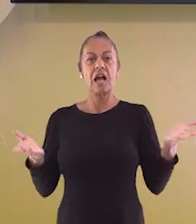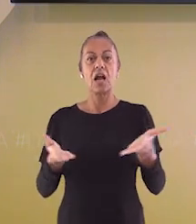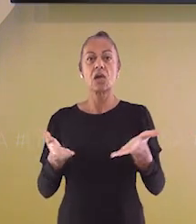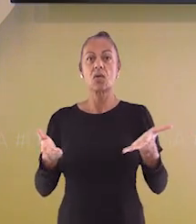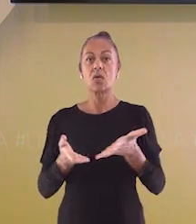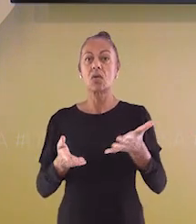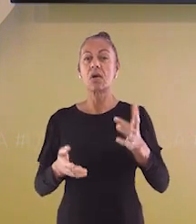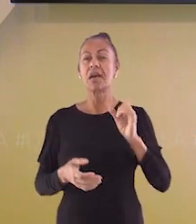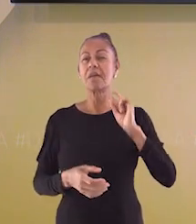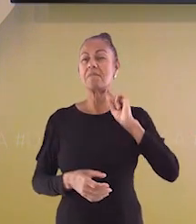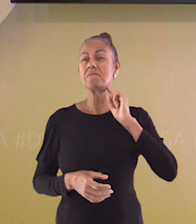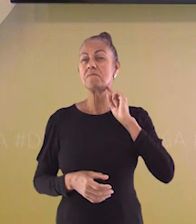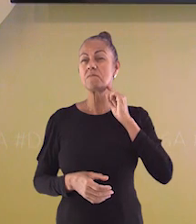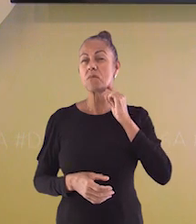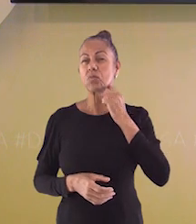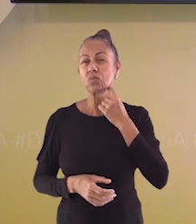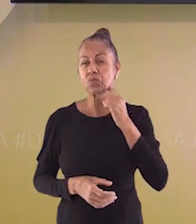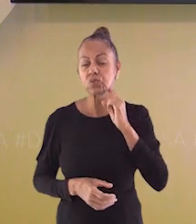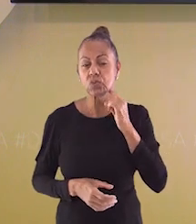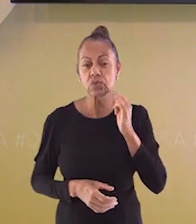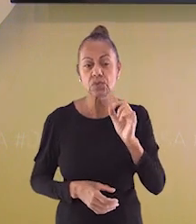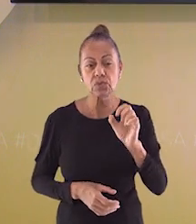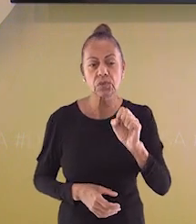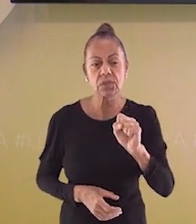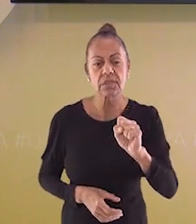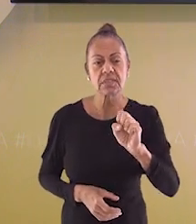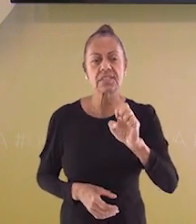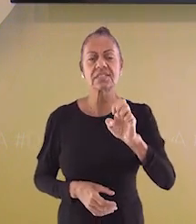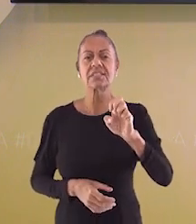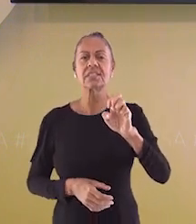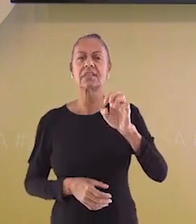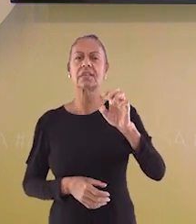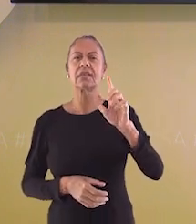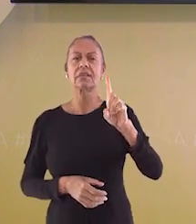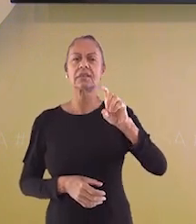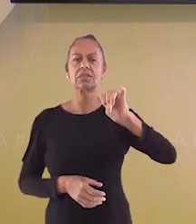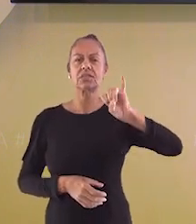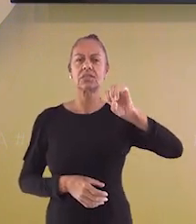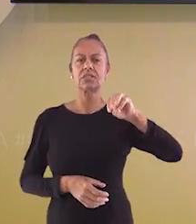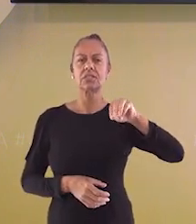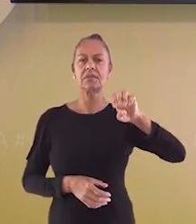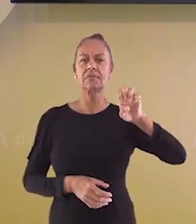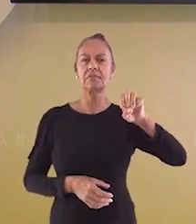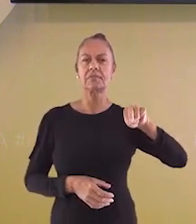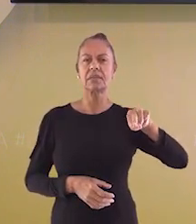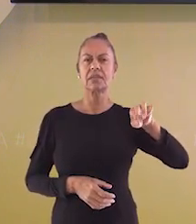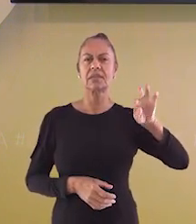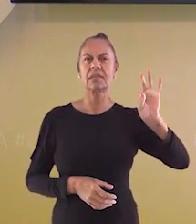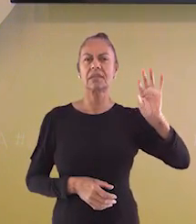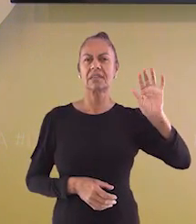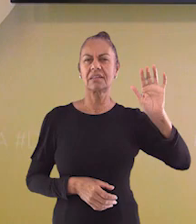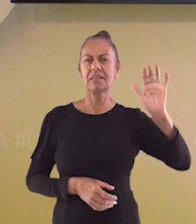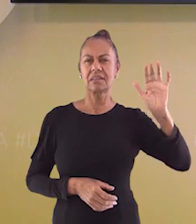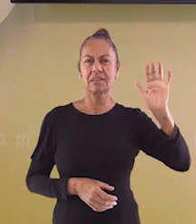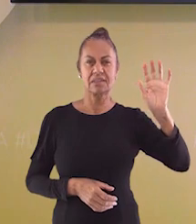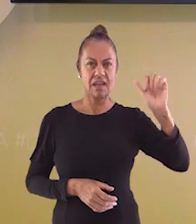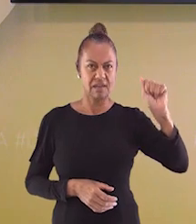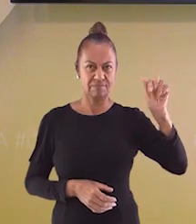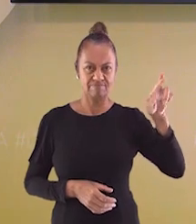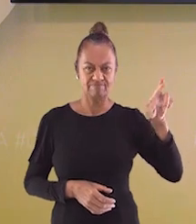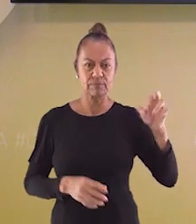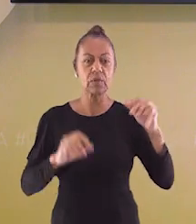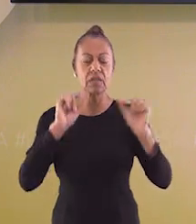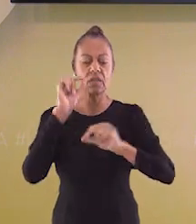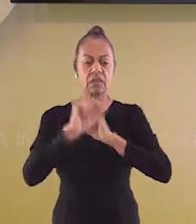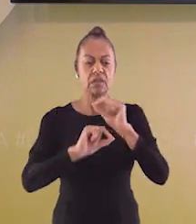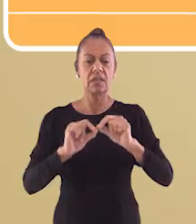Porque agora a gente vai falar de poluição sedimentar, que também é muito conhecida, né? Infelizmente é bem comum nos lagos e rios, no mar